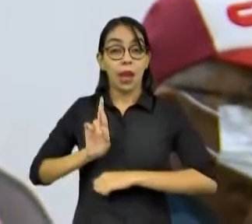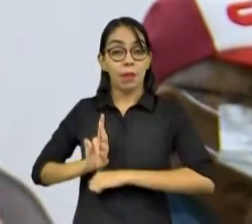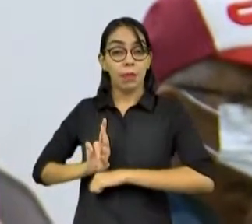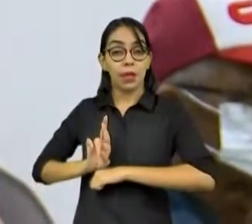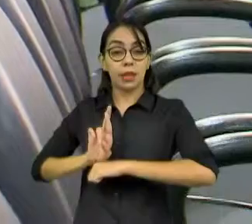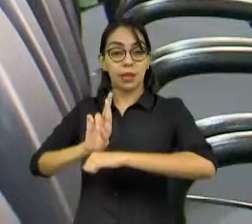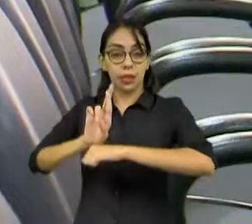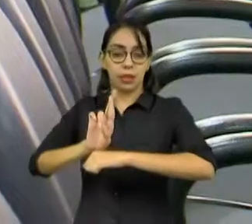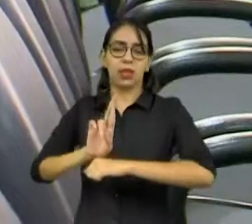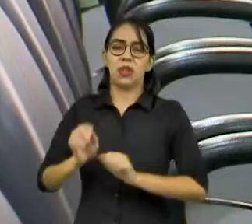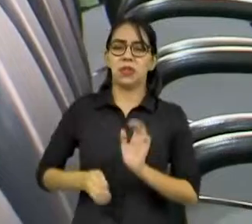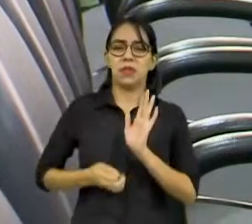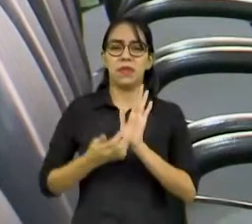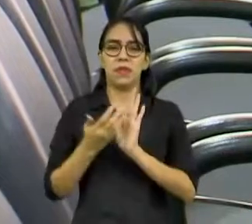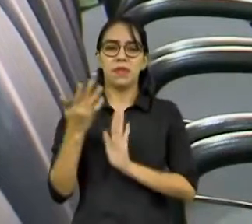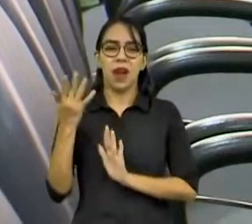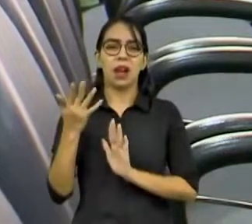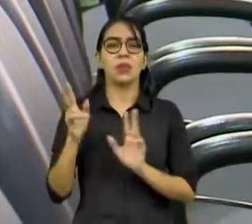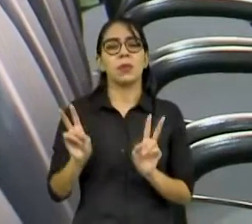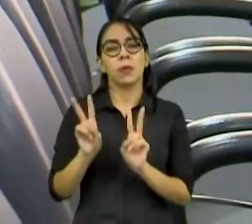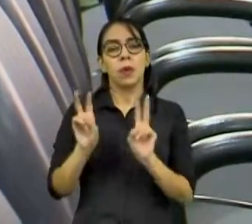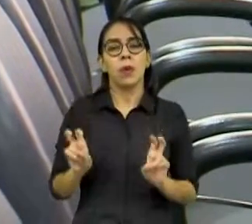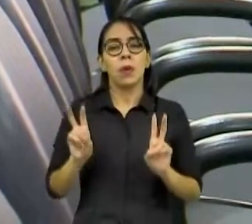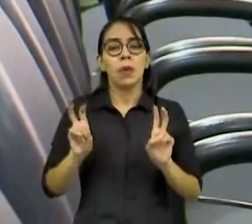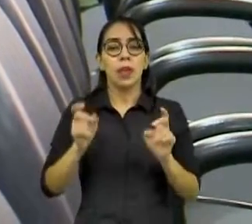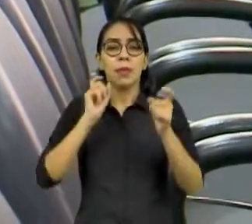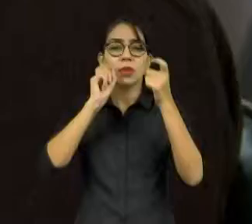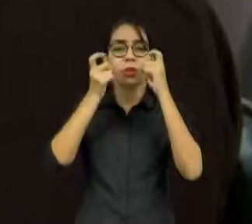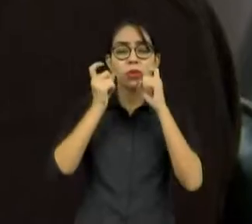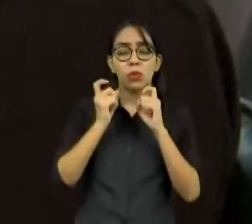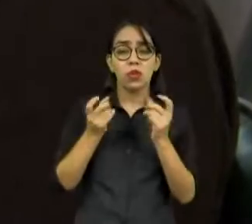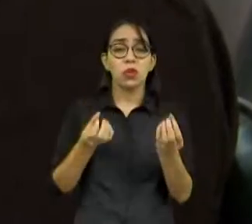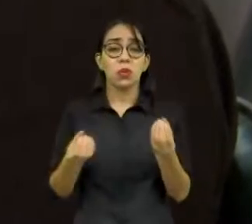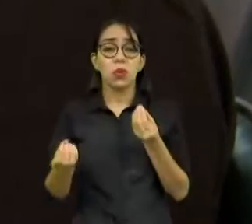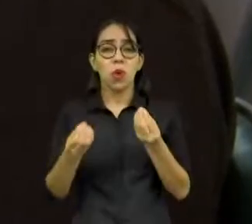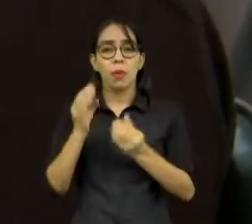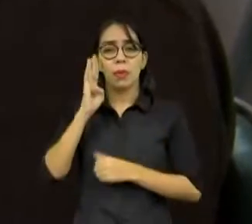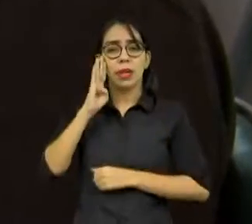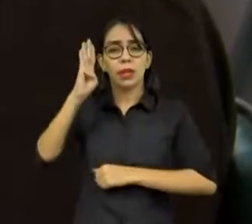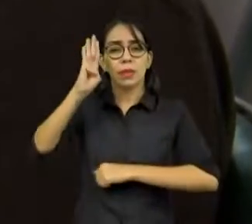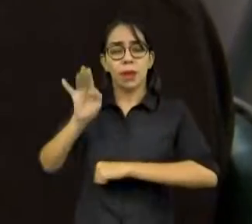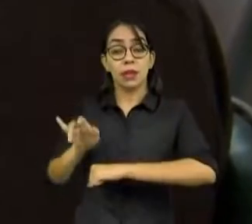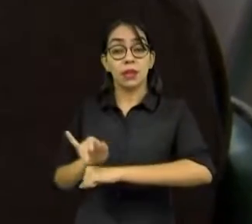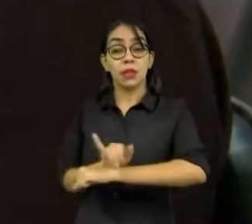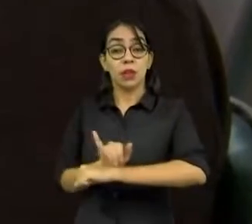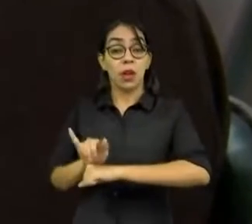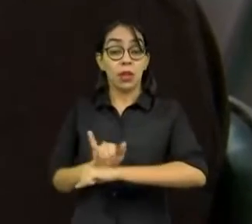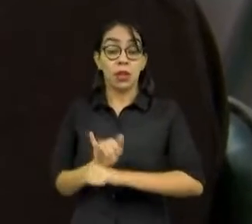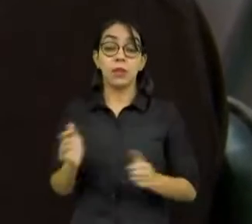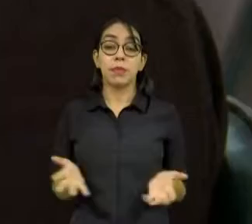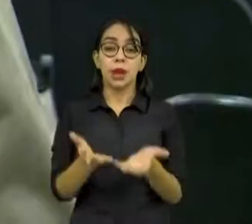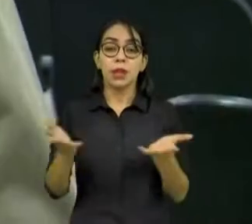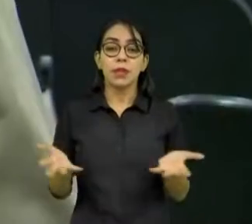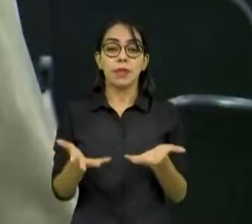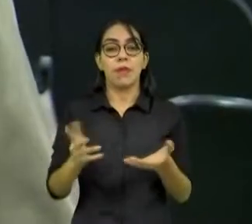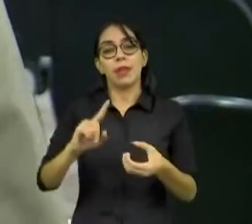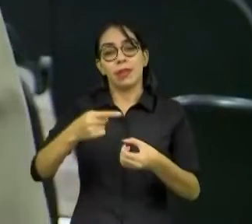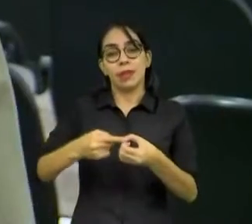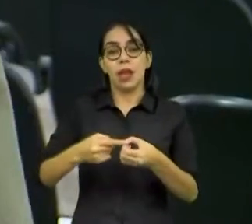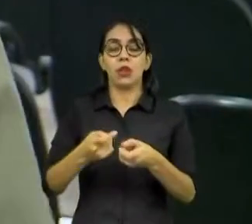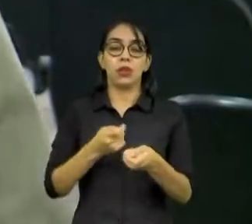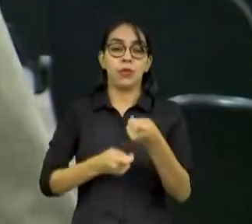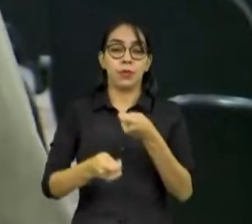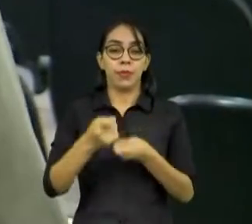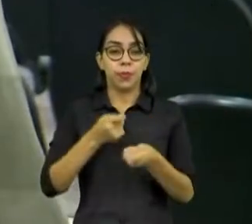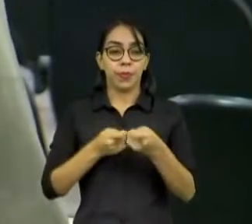diversos setores discutiram estratégias prioritárias para o desenvolvimento econômico local. É